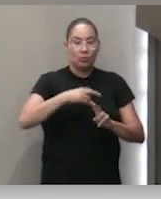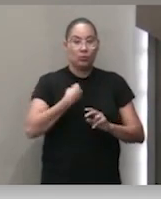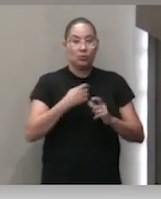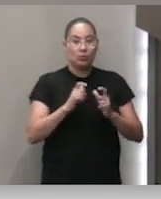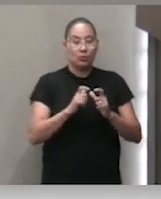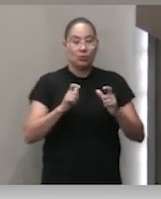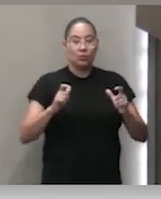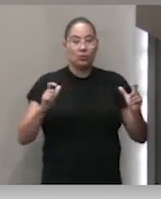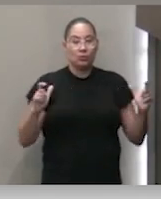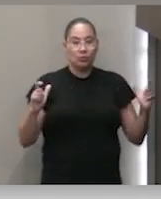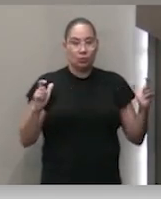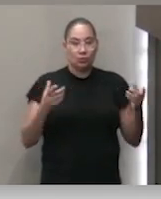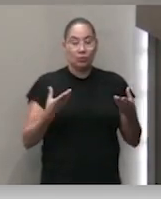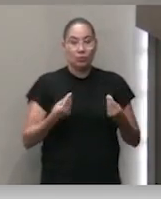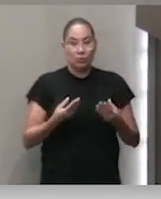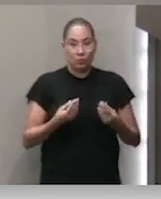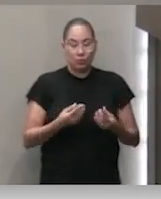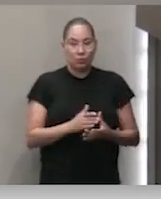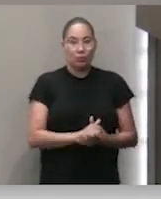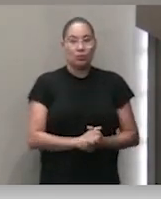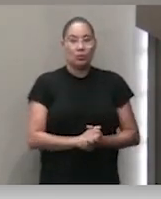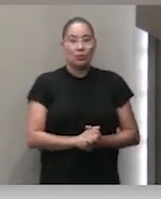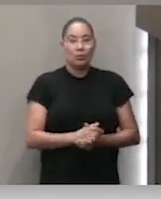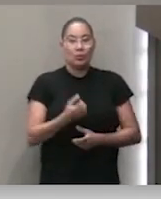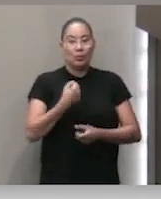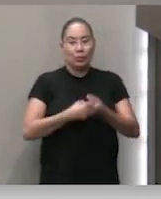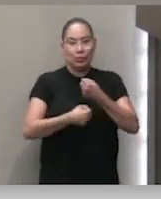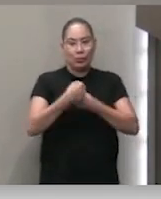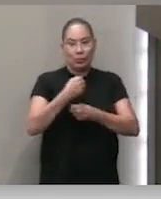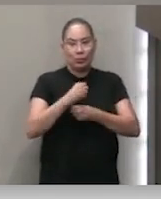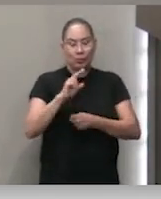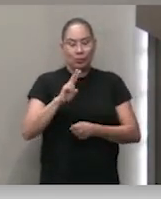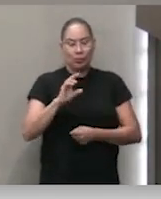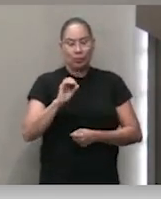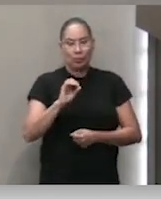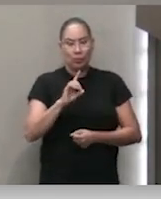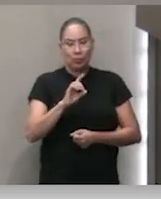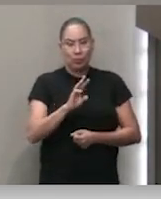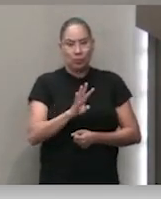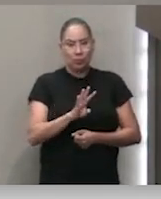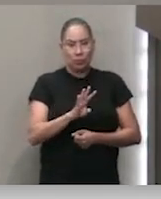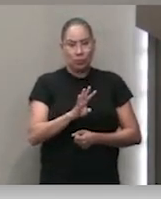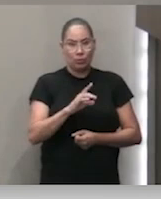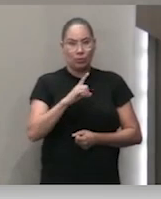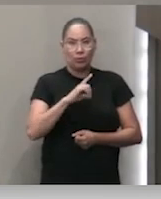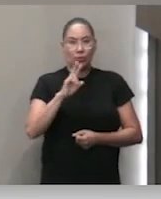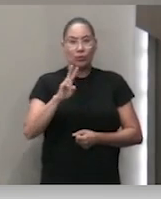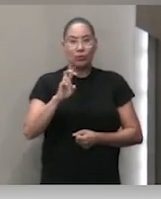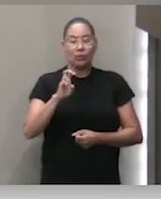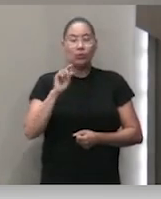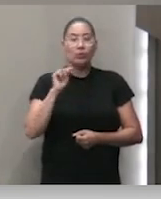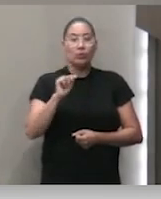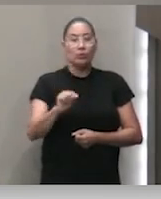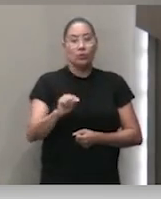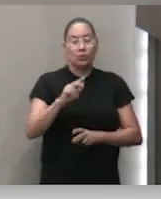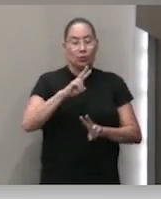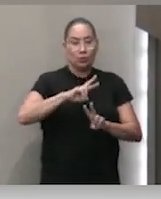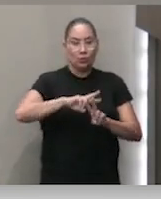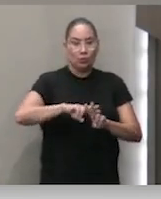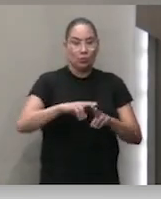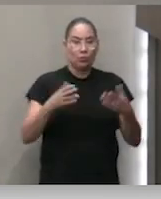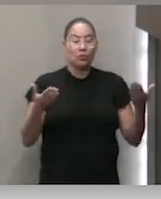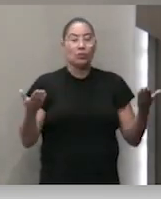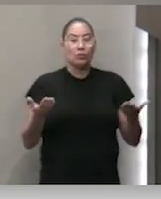crescendo significativamente. O ano de 2014 tínhamos em torno de 25 mil detentos no estado do Rio Grande do Sul e